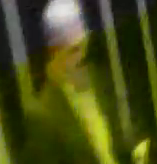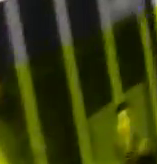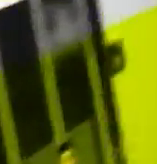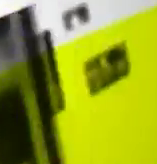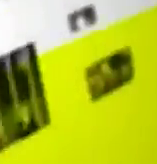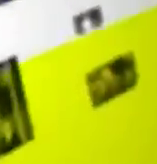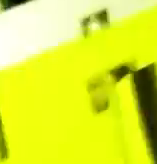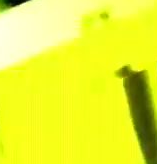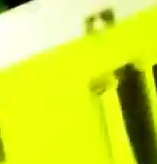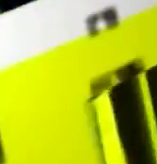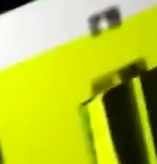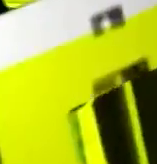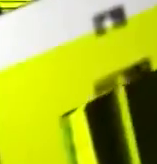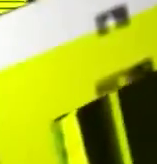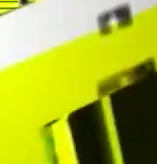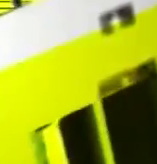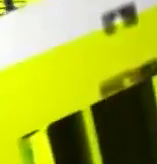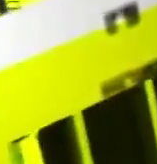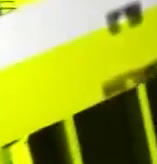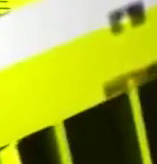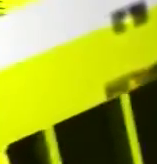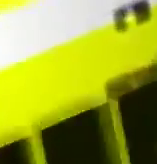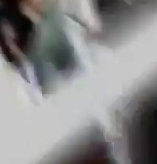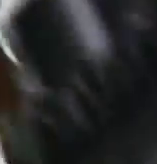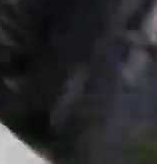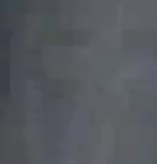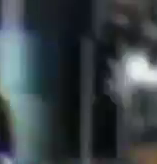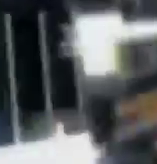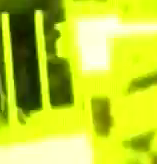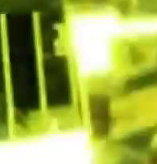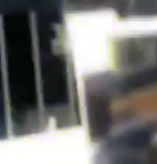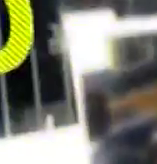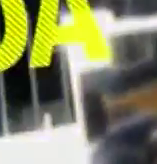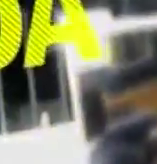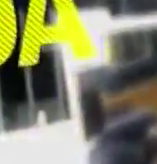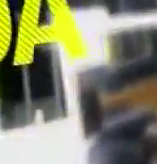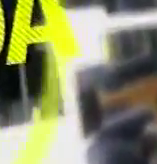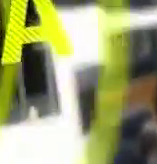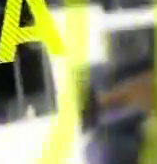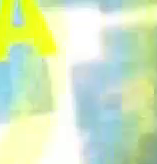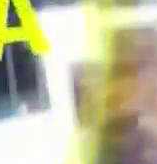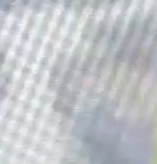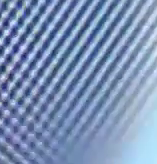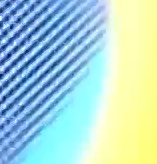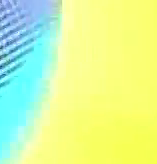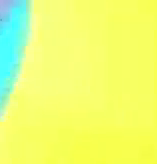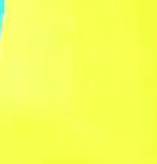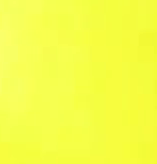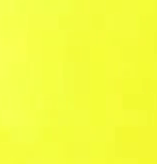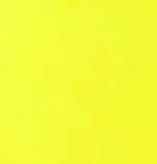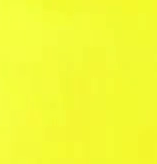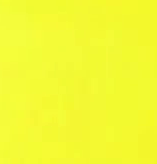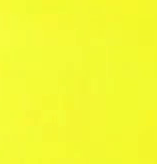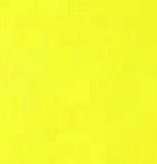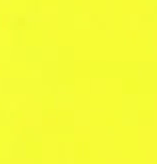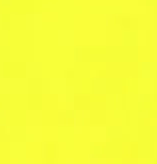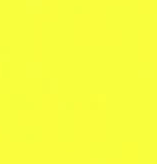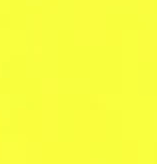menos importantes. Um segundo encaminhamento. Ministério de Santos, no meu estado de São Paulo.